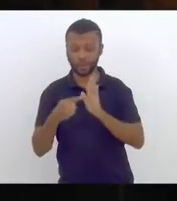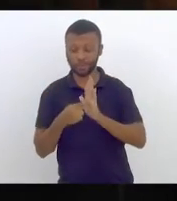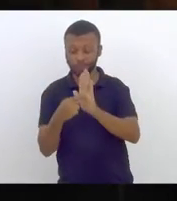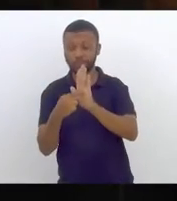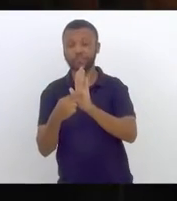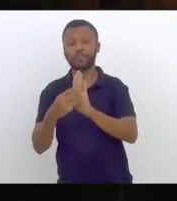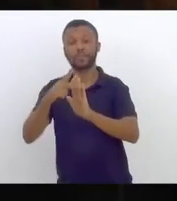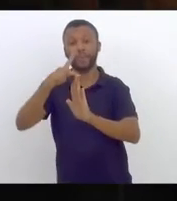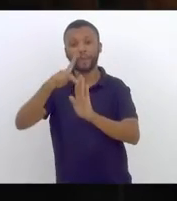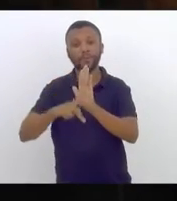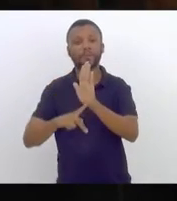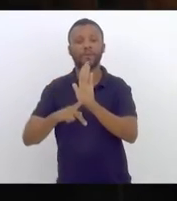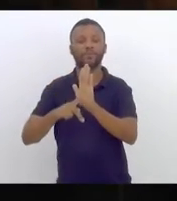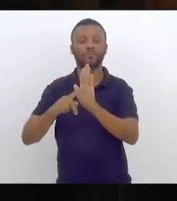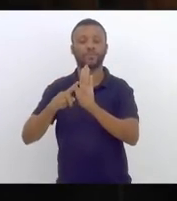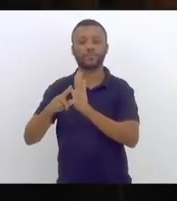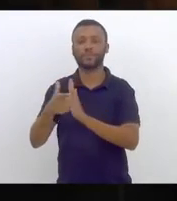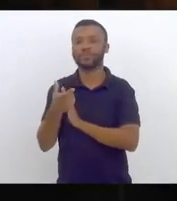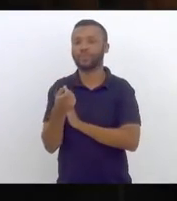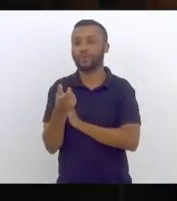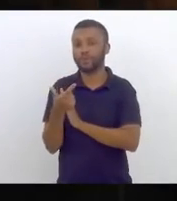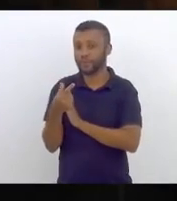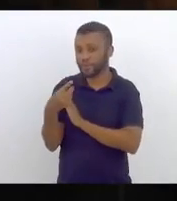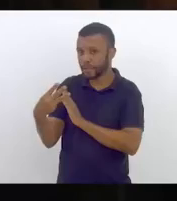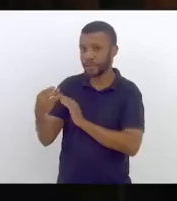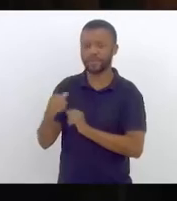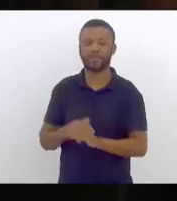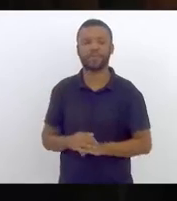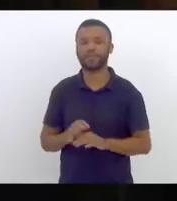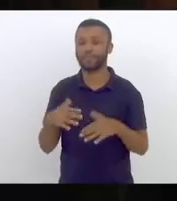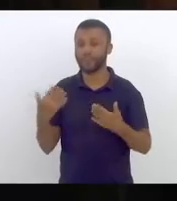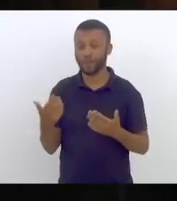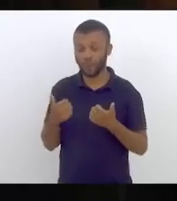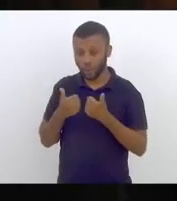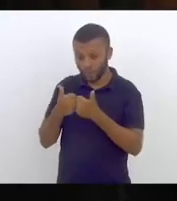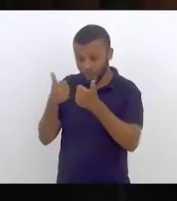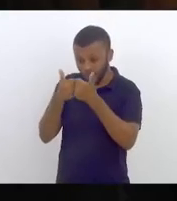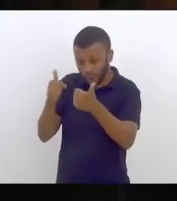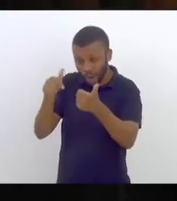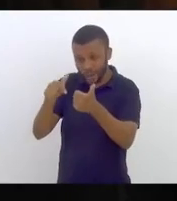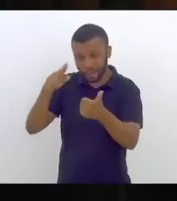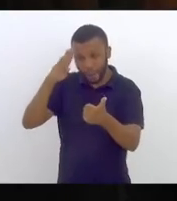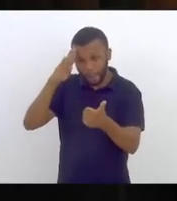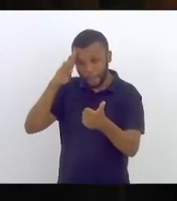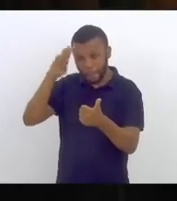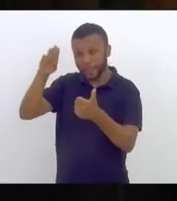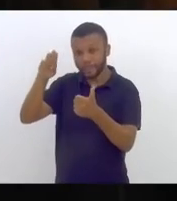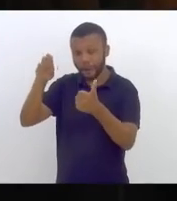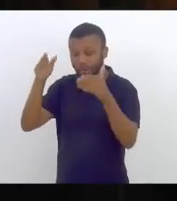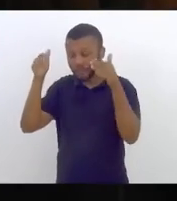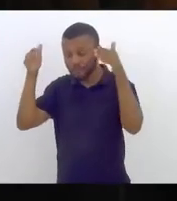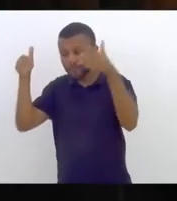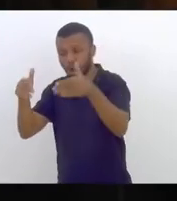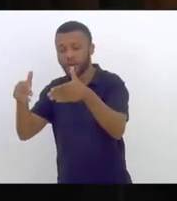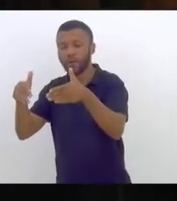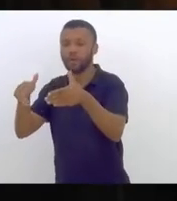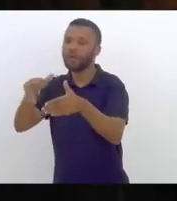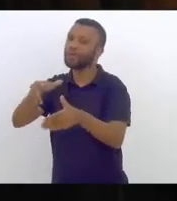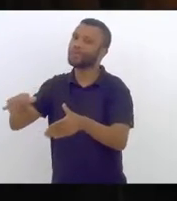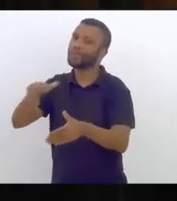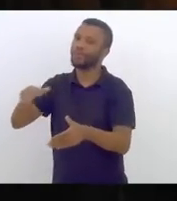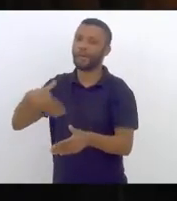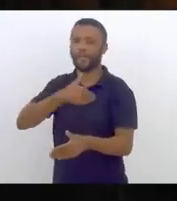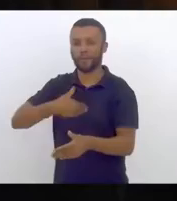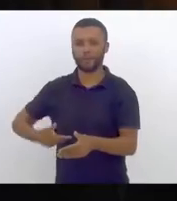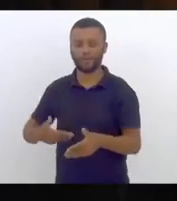de 2023. Ou seja, seu transporte não é uma prioridade para o governador do Estado. Agora, o